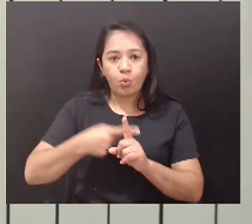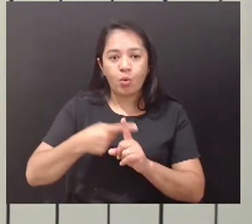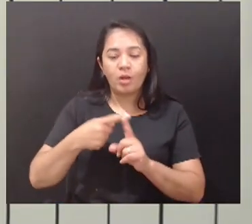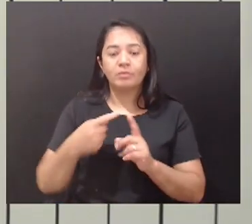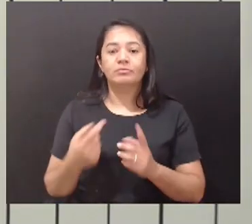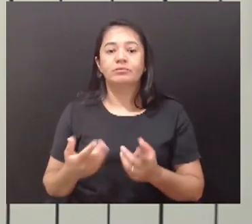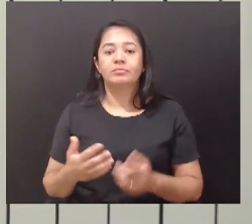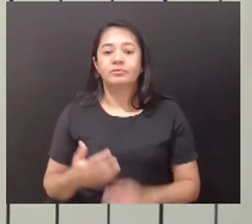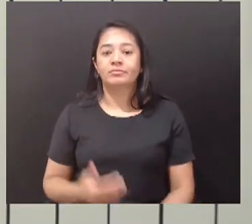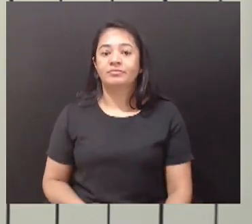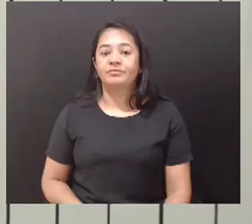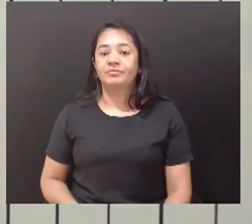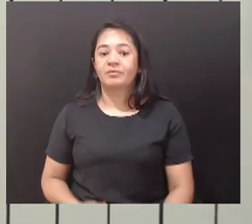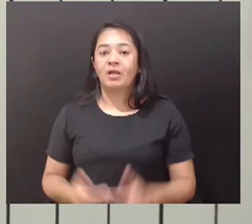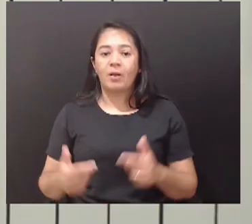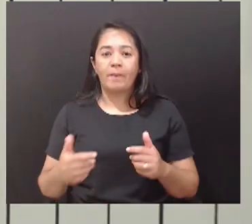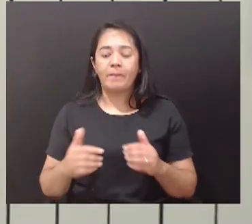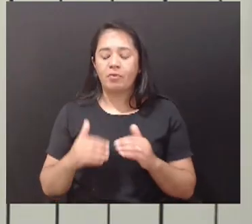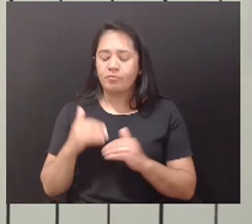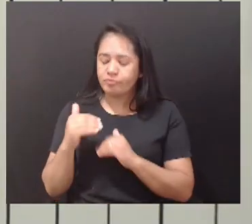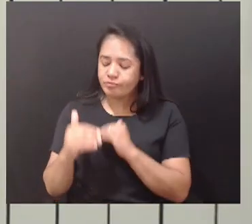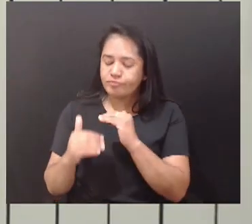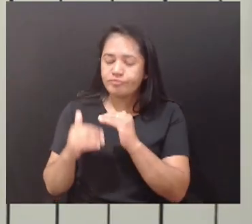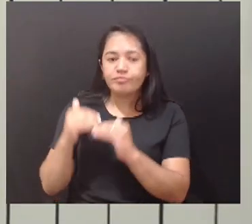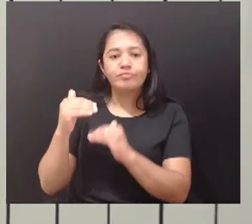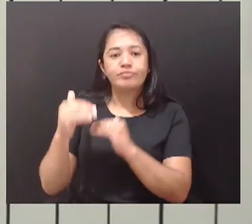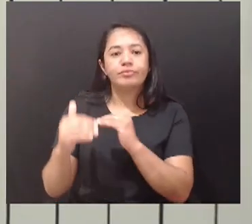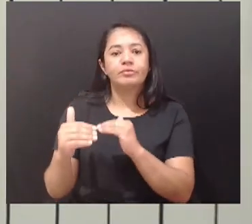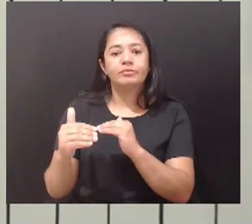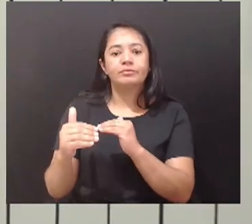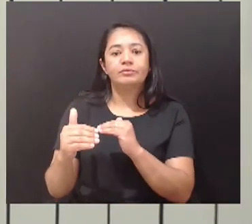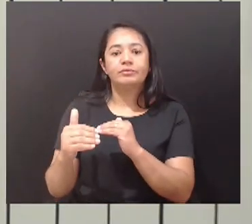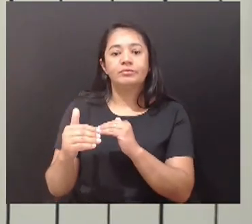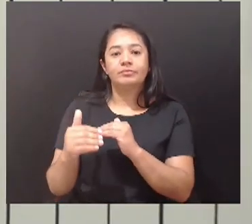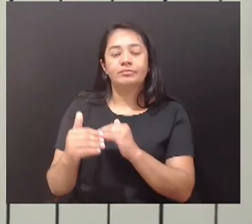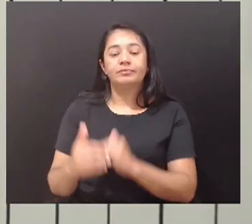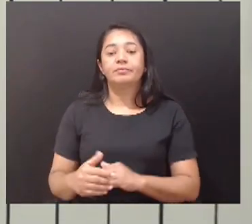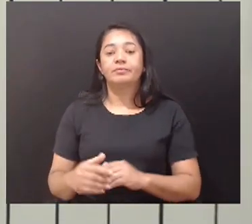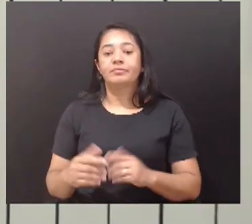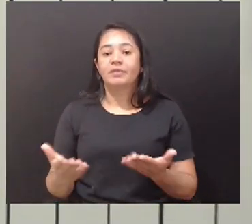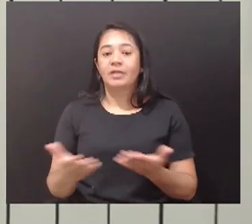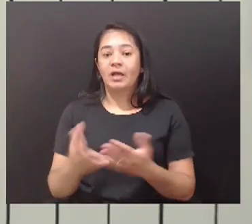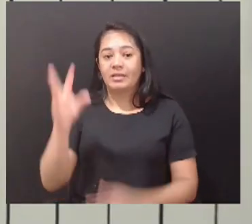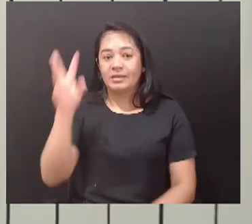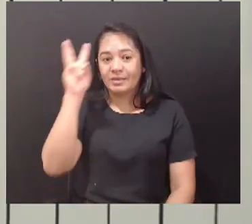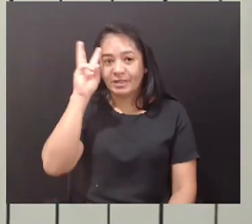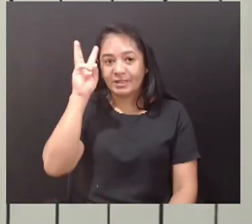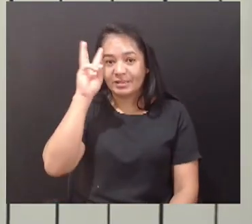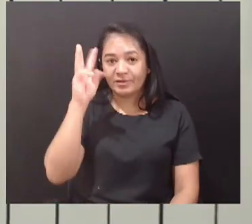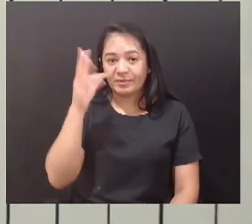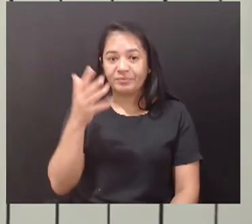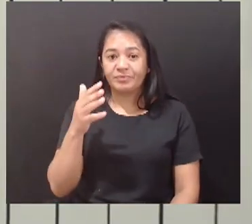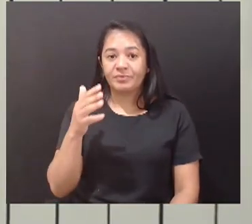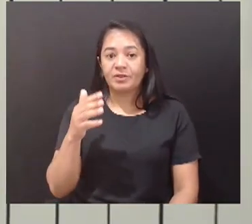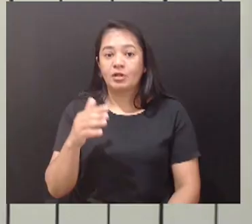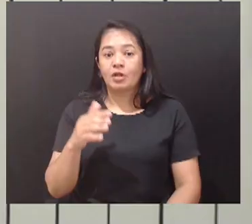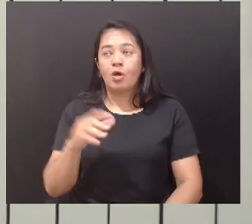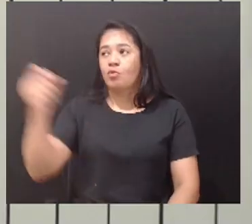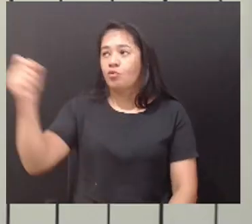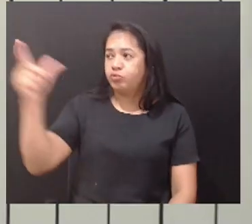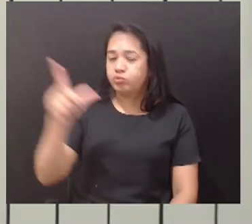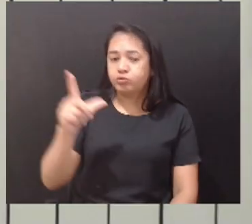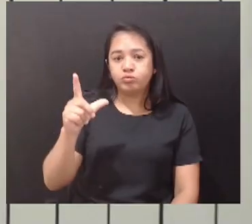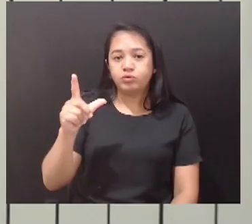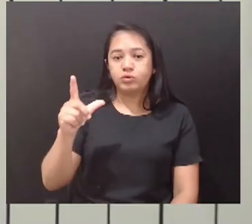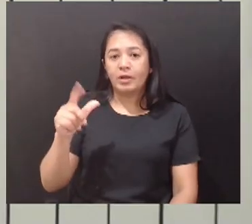devem aumentar gradativamente nos próximos dias. E a terça-feira deve ser de predomínio do sol, com a mínima